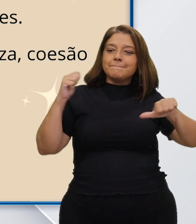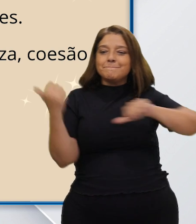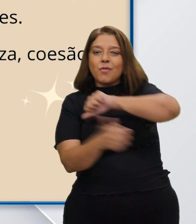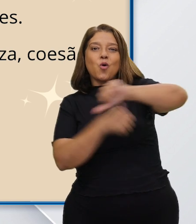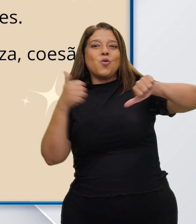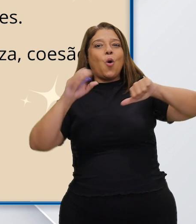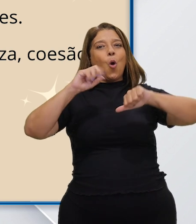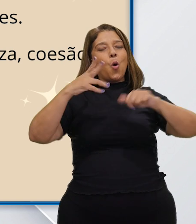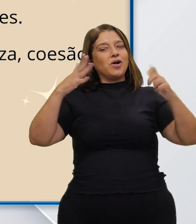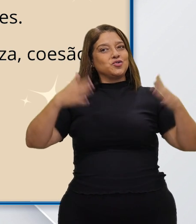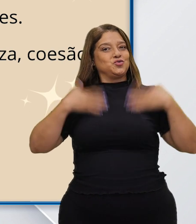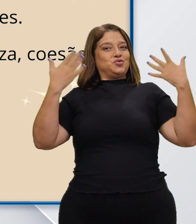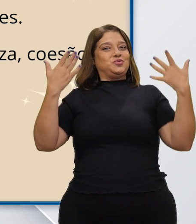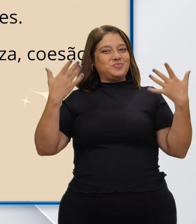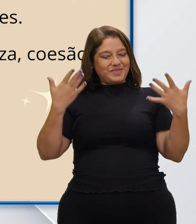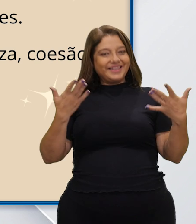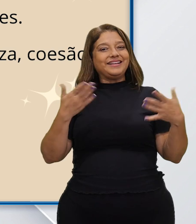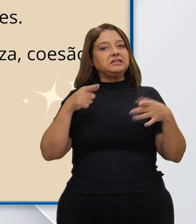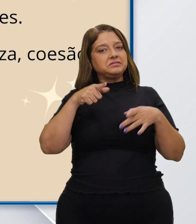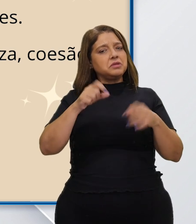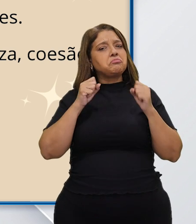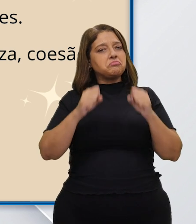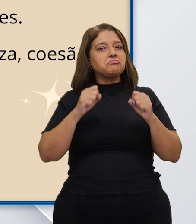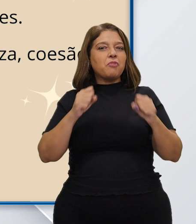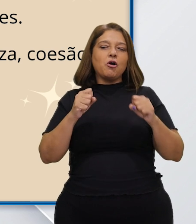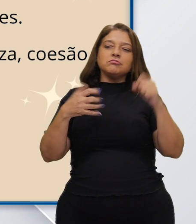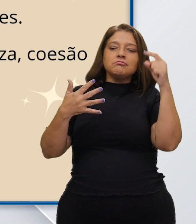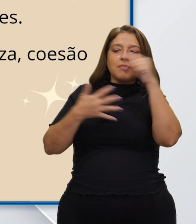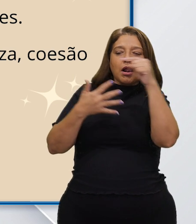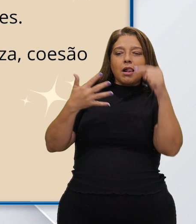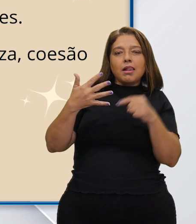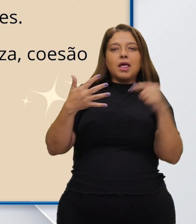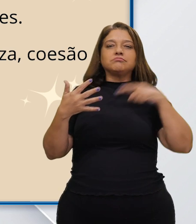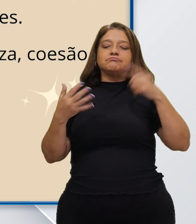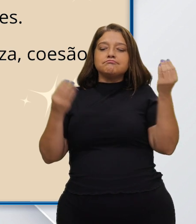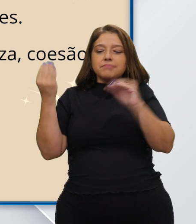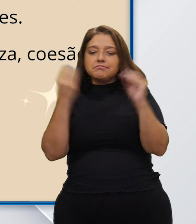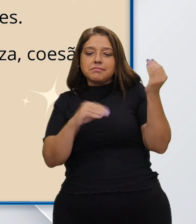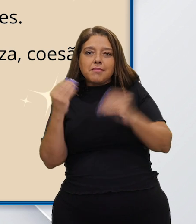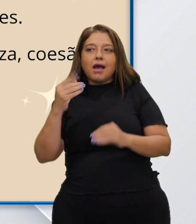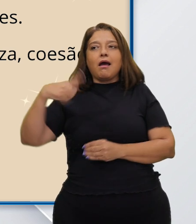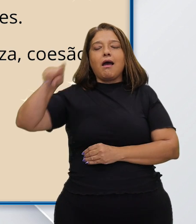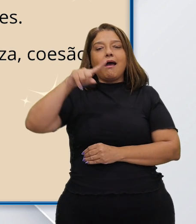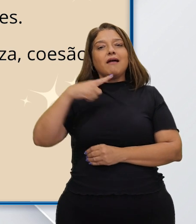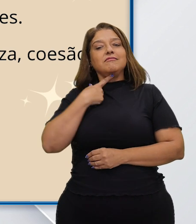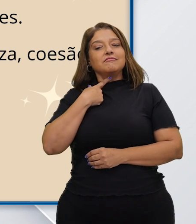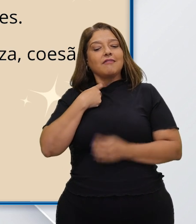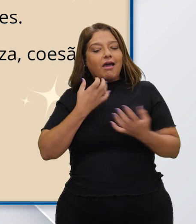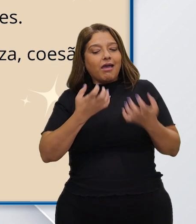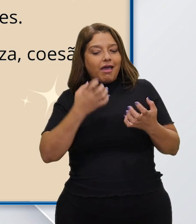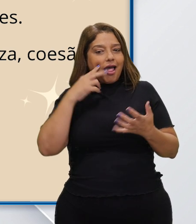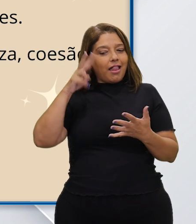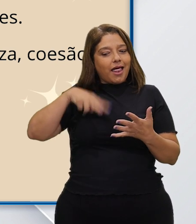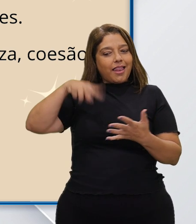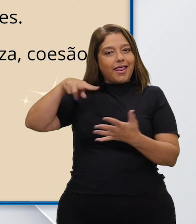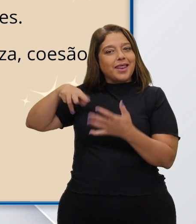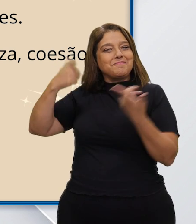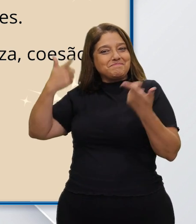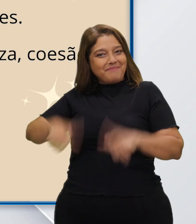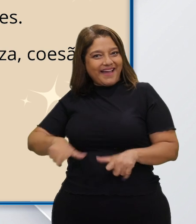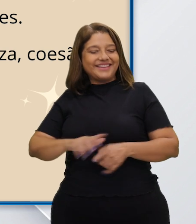surpresas. Adicione elementos inesperados para manter o interesse do leitor e tornar a história mais